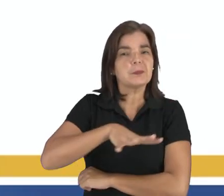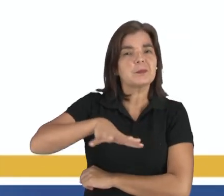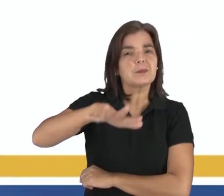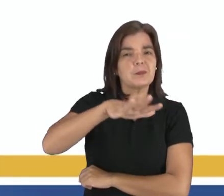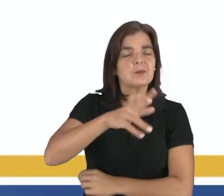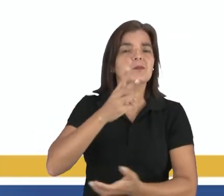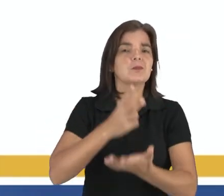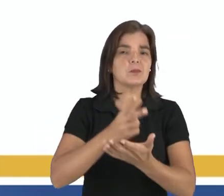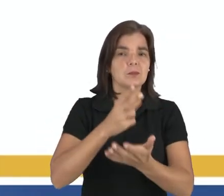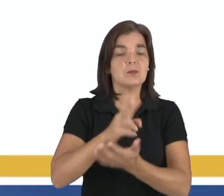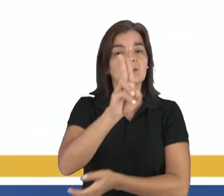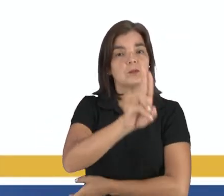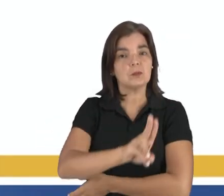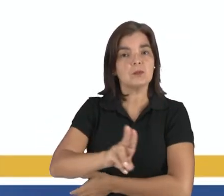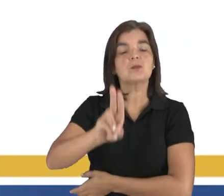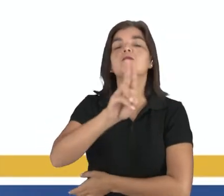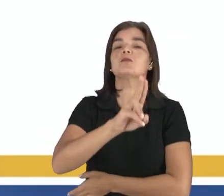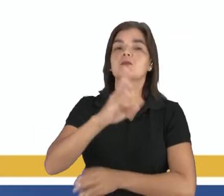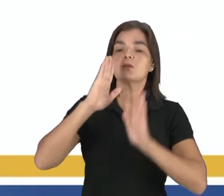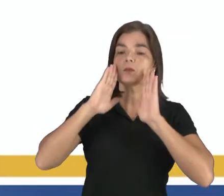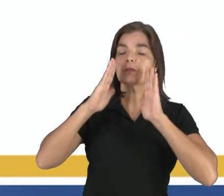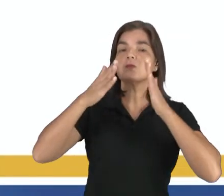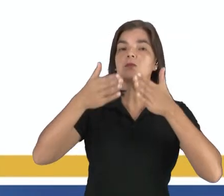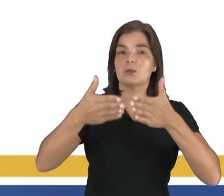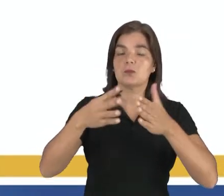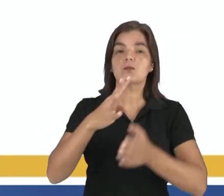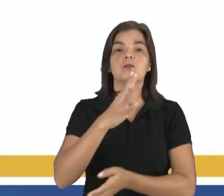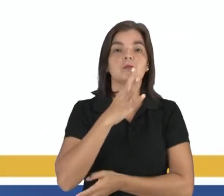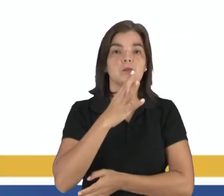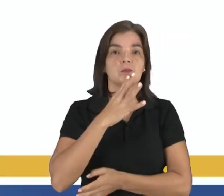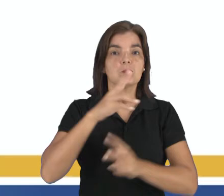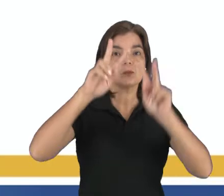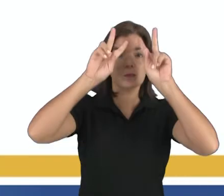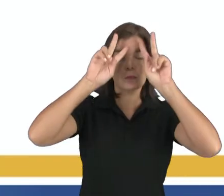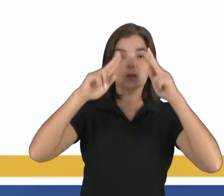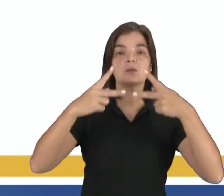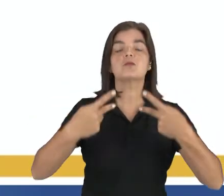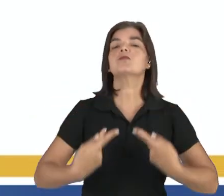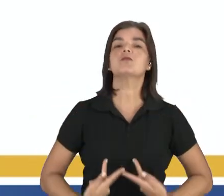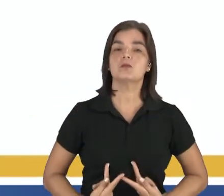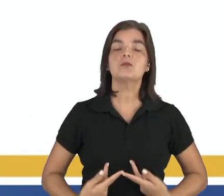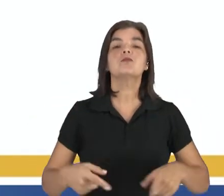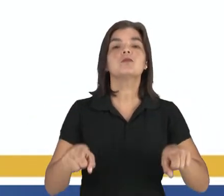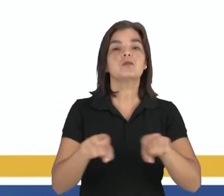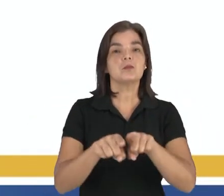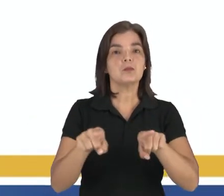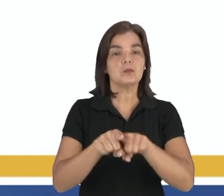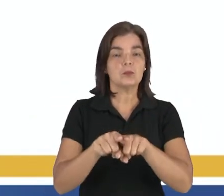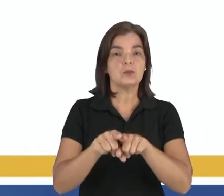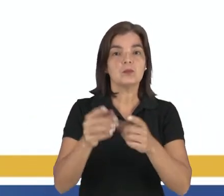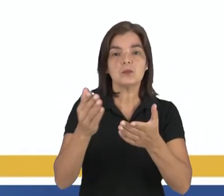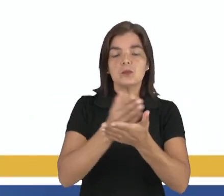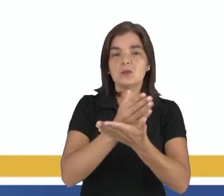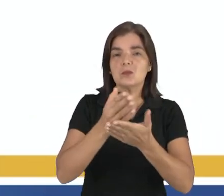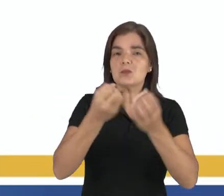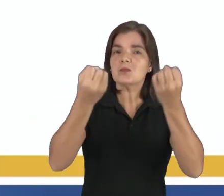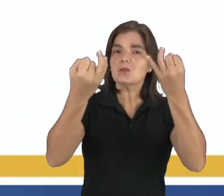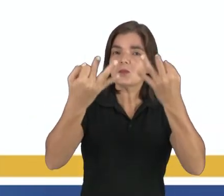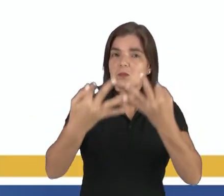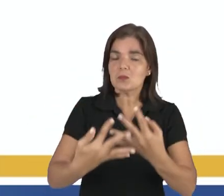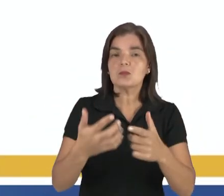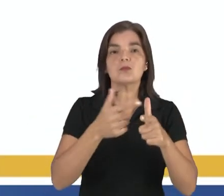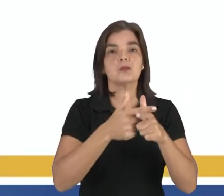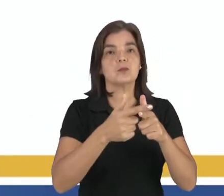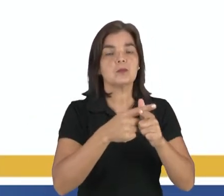ele é produzido em universidades e visa enriquecer o conhecimento humano, fornecendo alguns caminhos para os